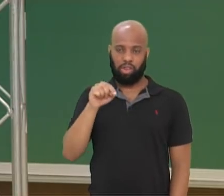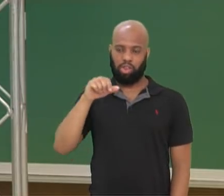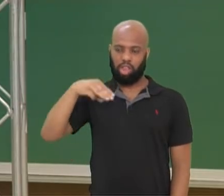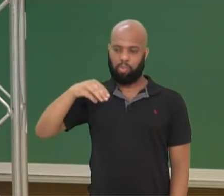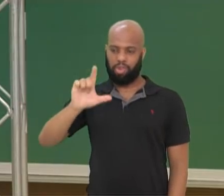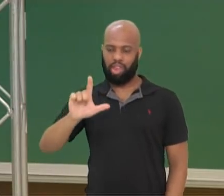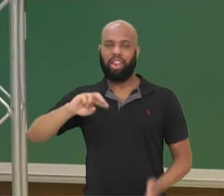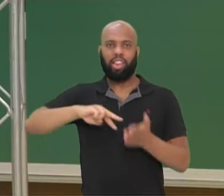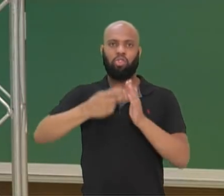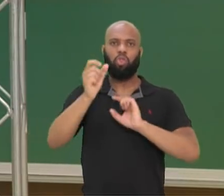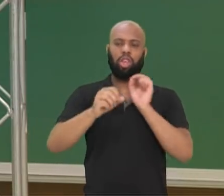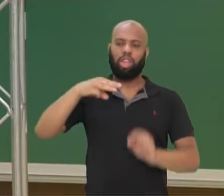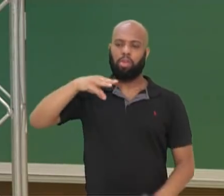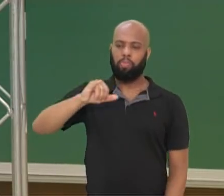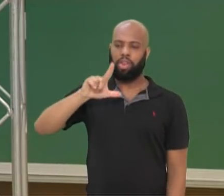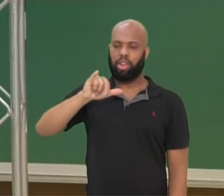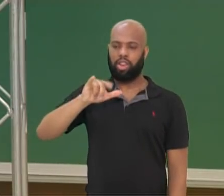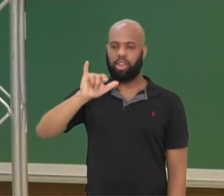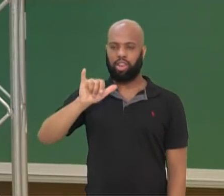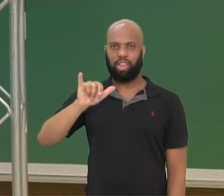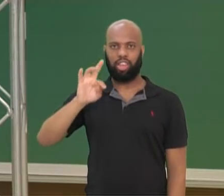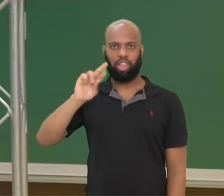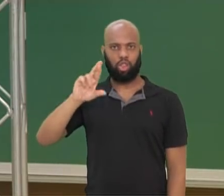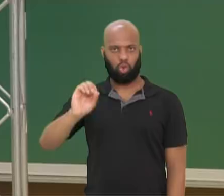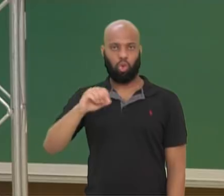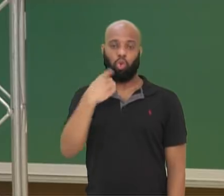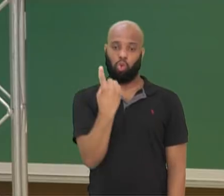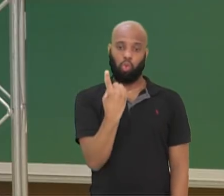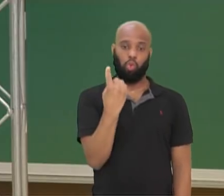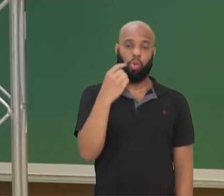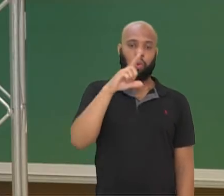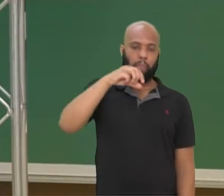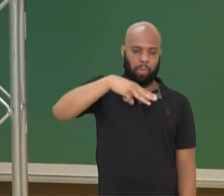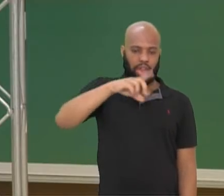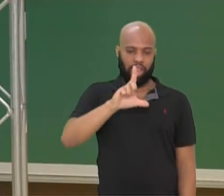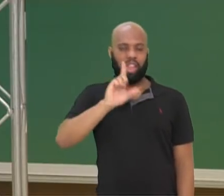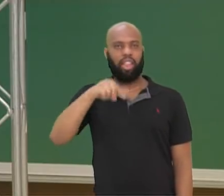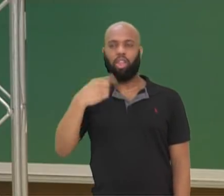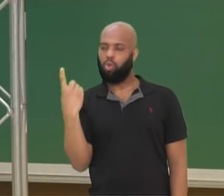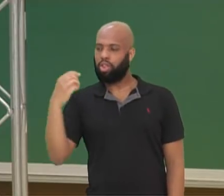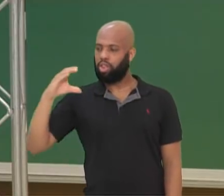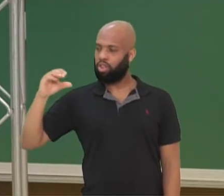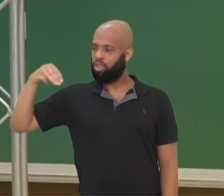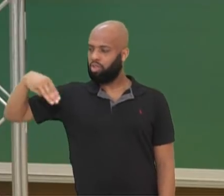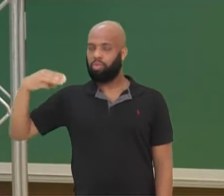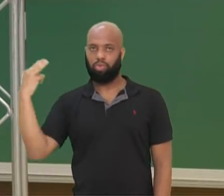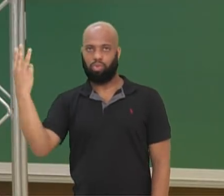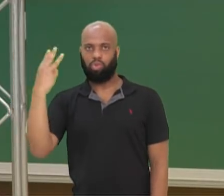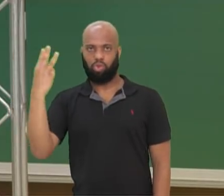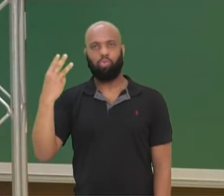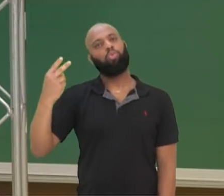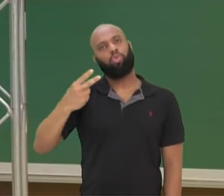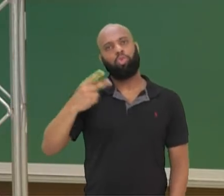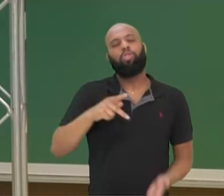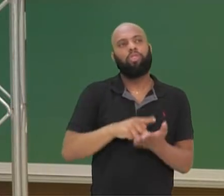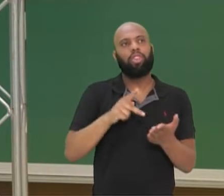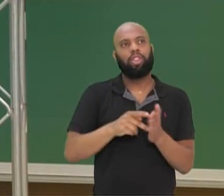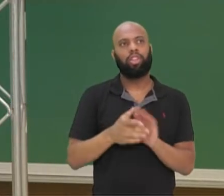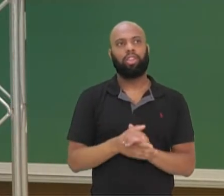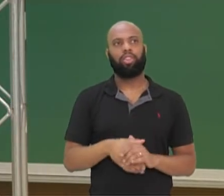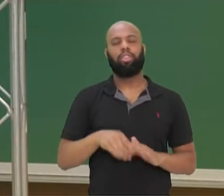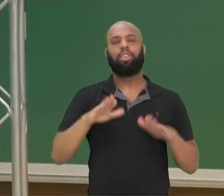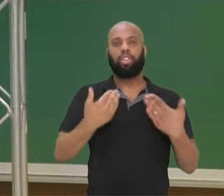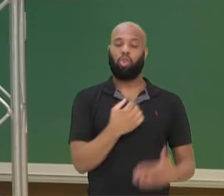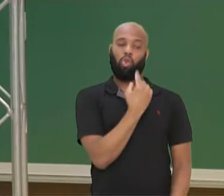ml? Mililitro. Logo, 1 mililitro é igual a 1 centímetro cúbico. As duas informações são verdadeiras. Da